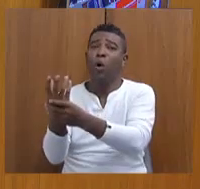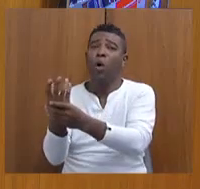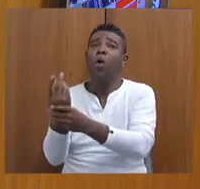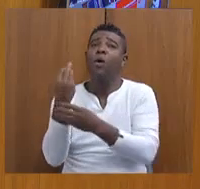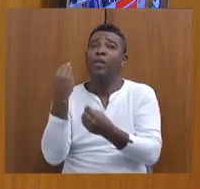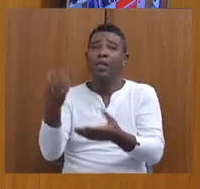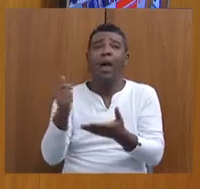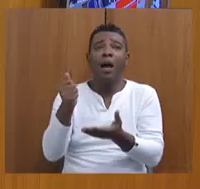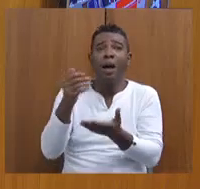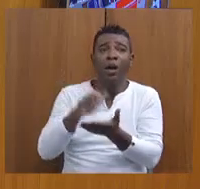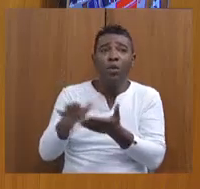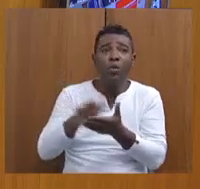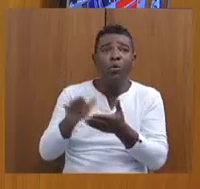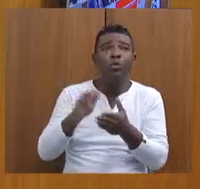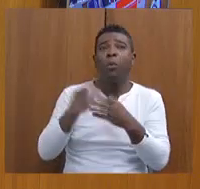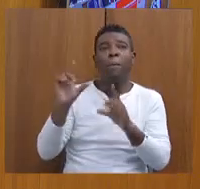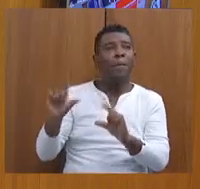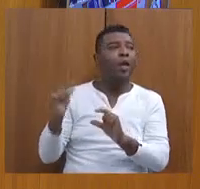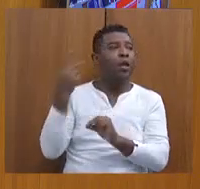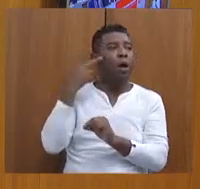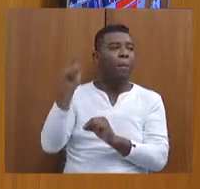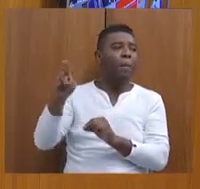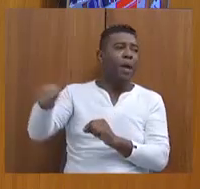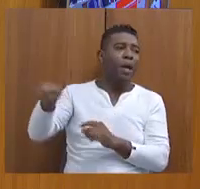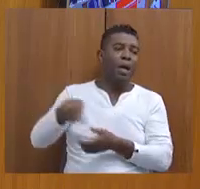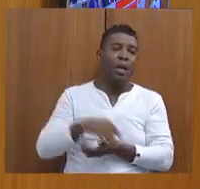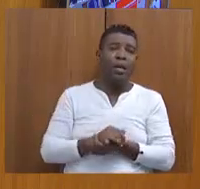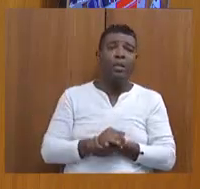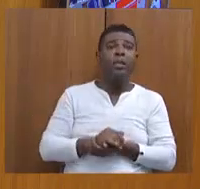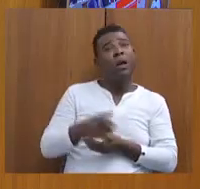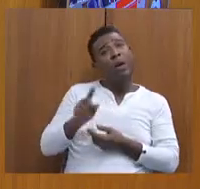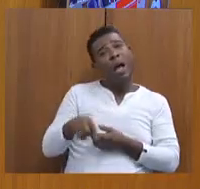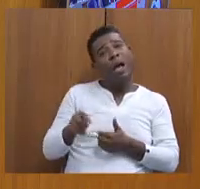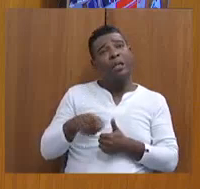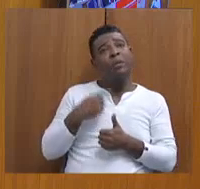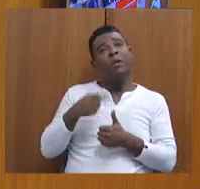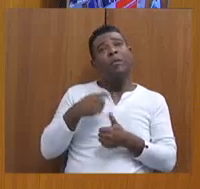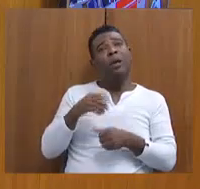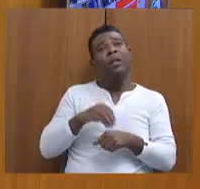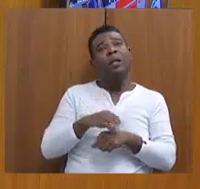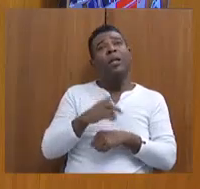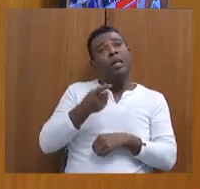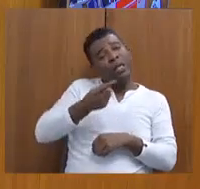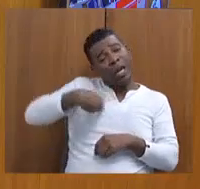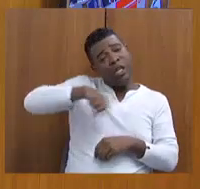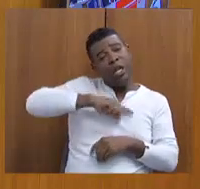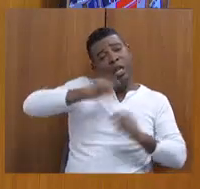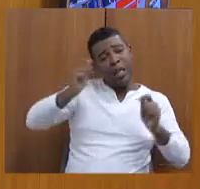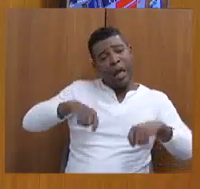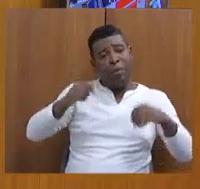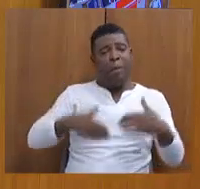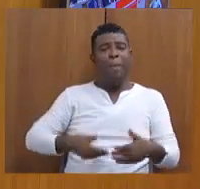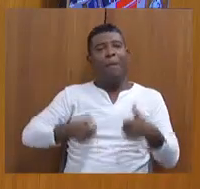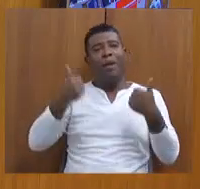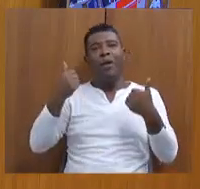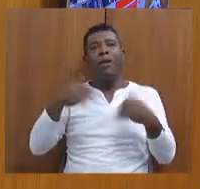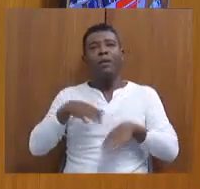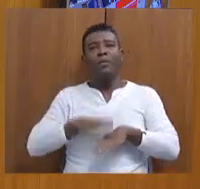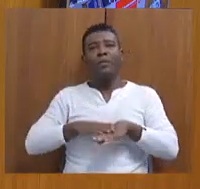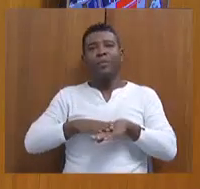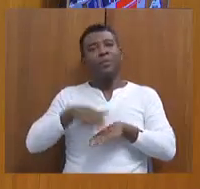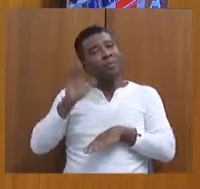secretar minhas primeiras considerações do que eu acho que ainda a gente pode melhorar muito a nossa a